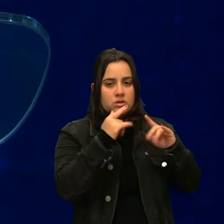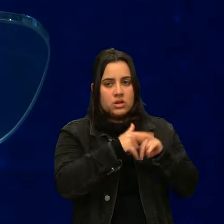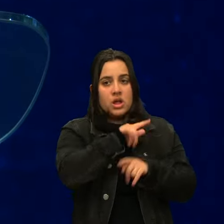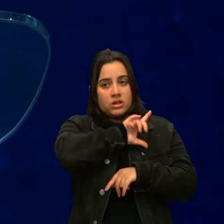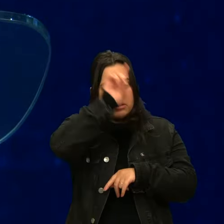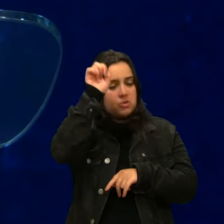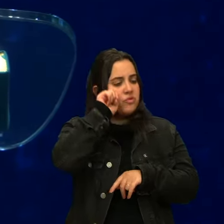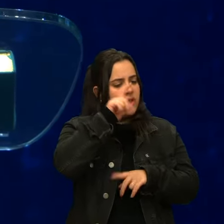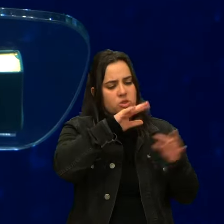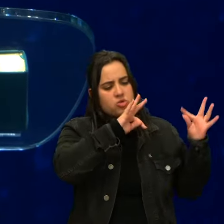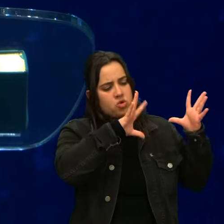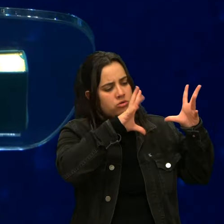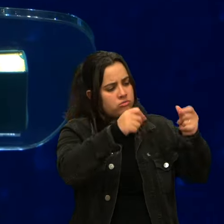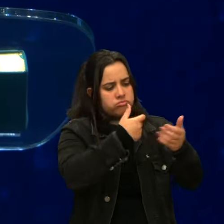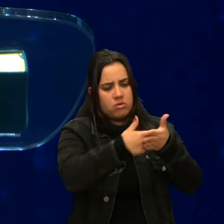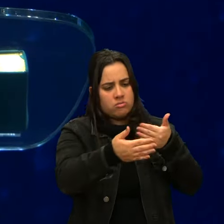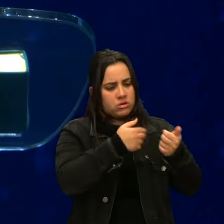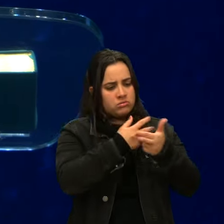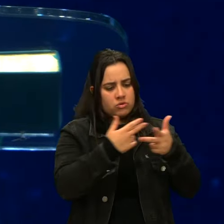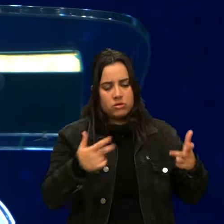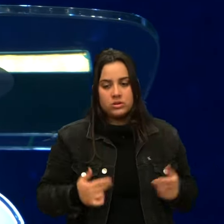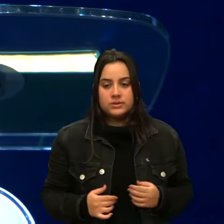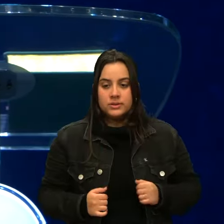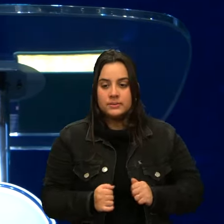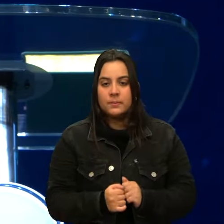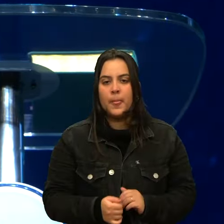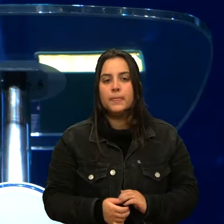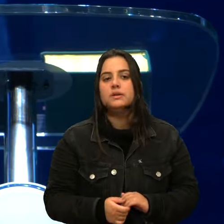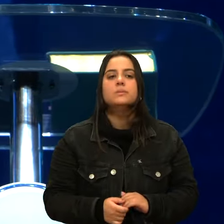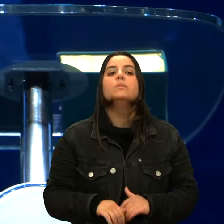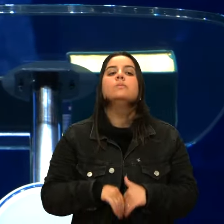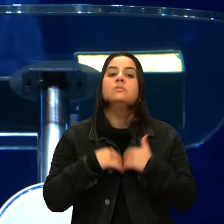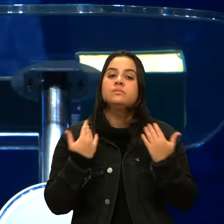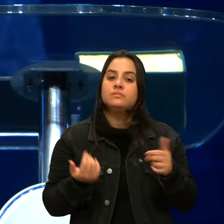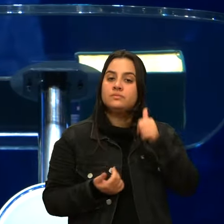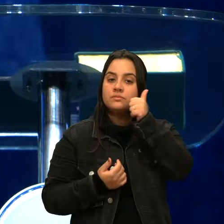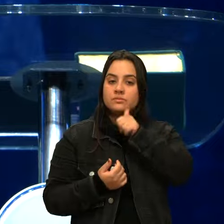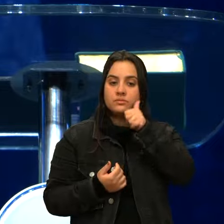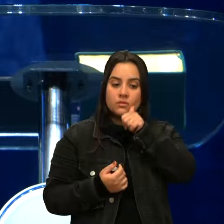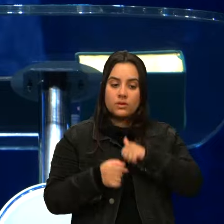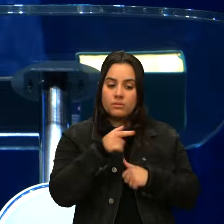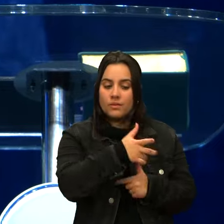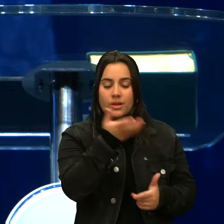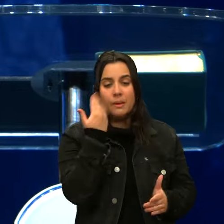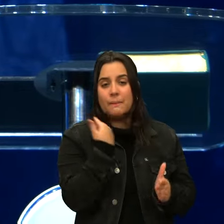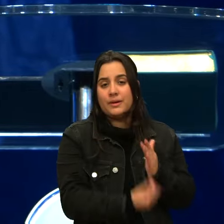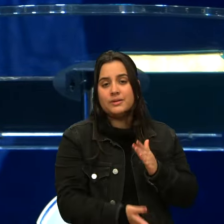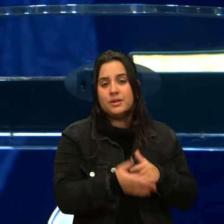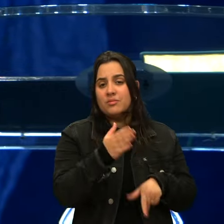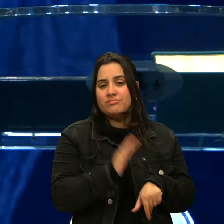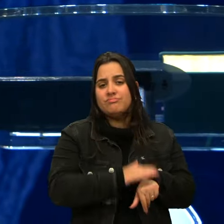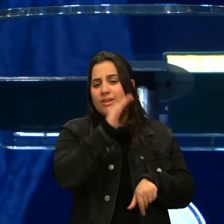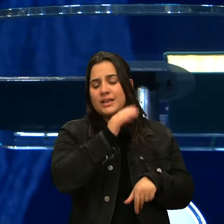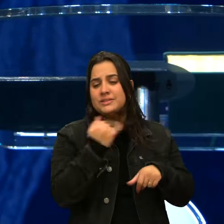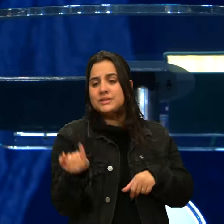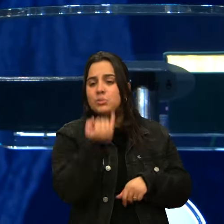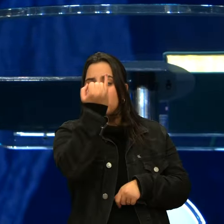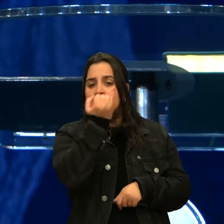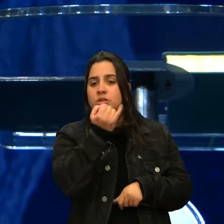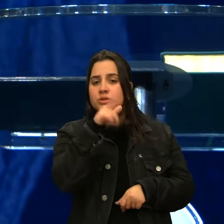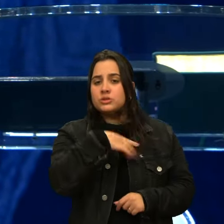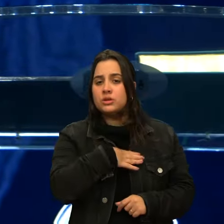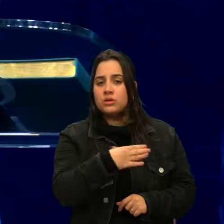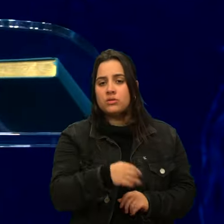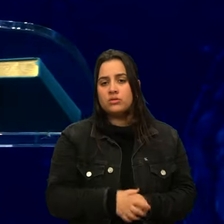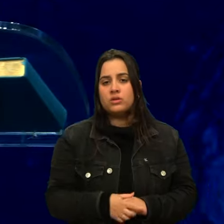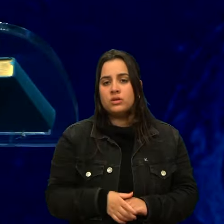enfrentamos. Então, essa mulher, ela perdeu o bem mais precioso dela, que era o filho. Vocês aí,